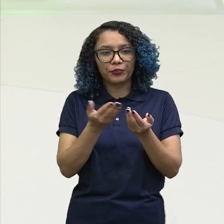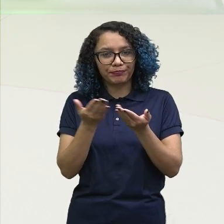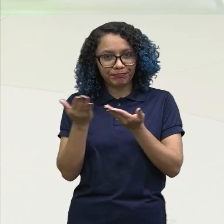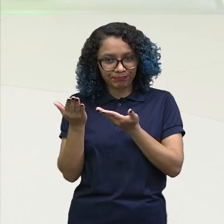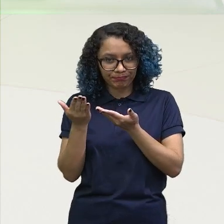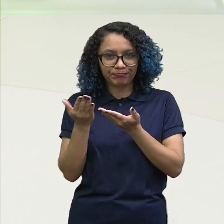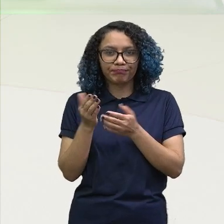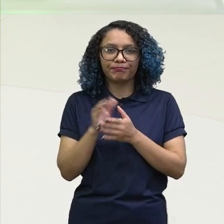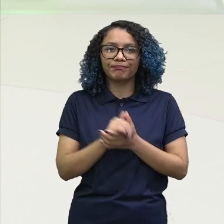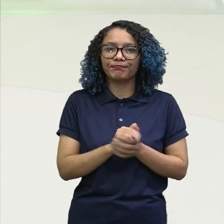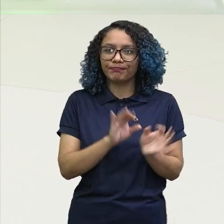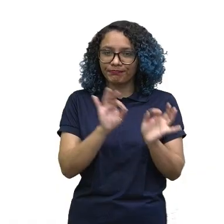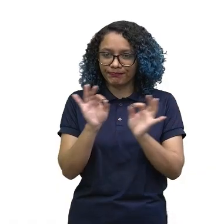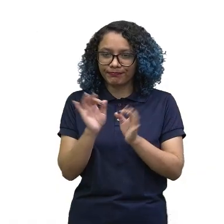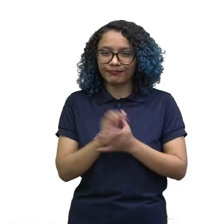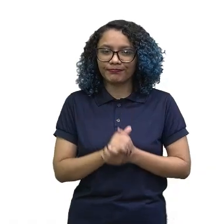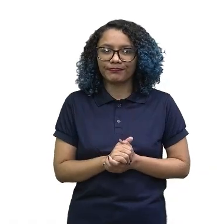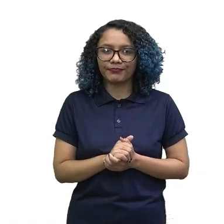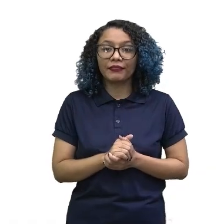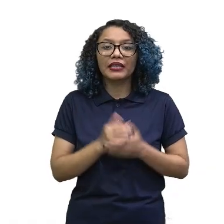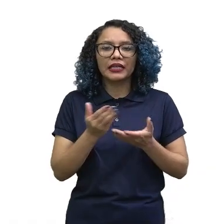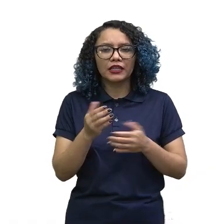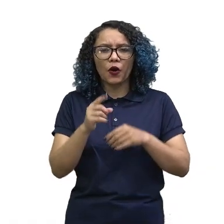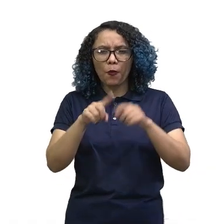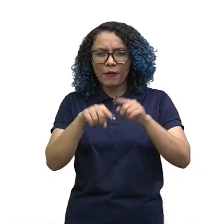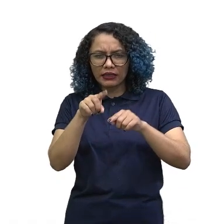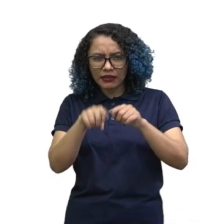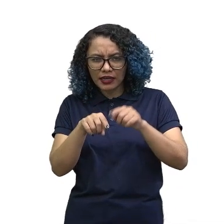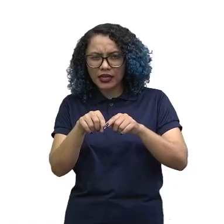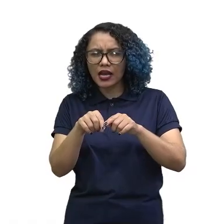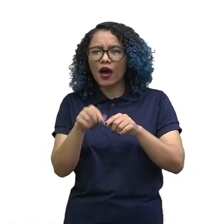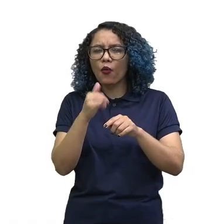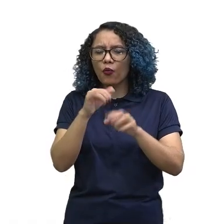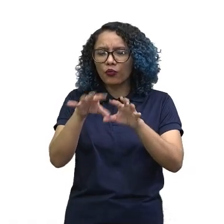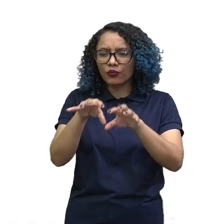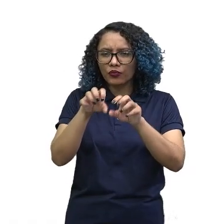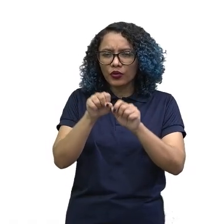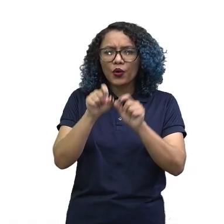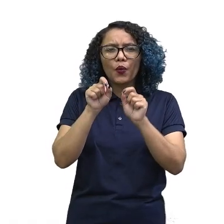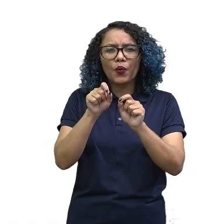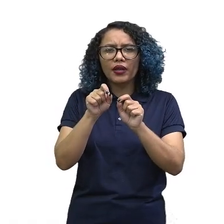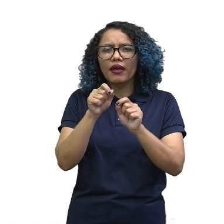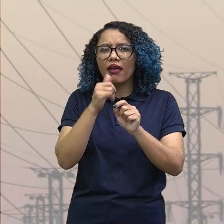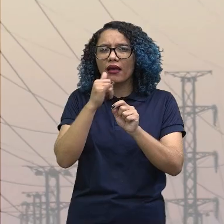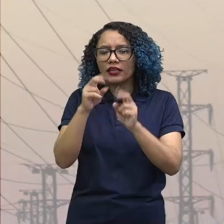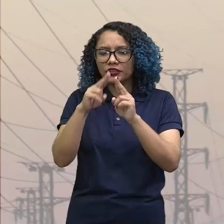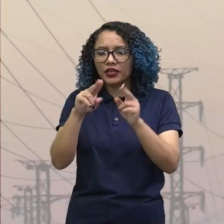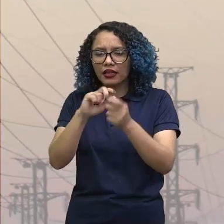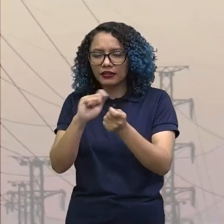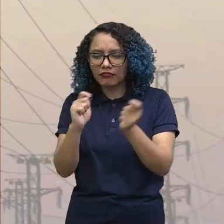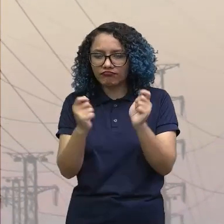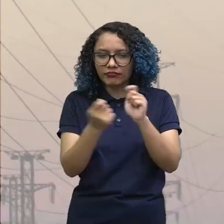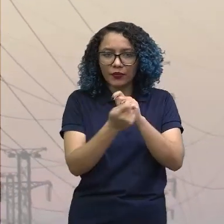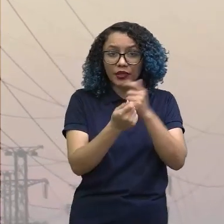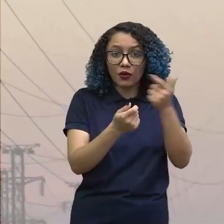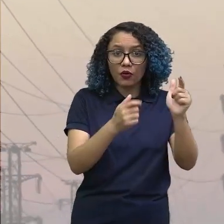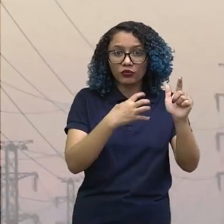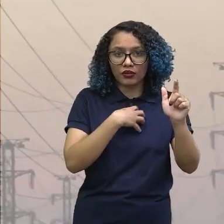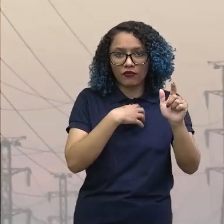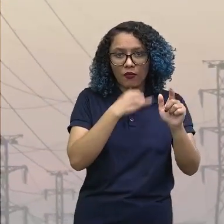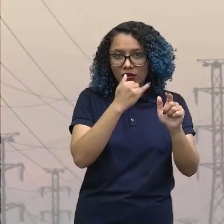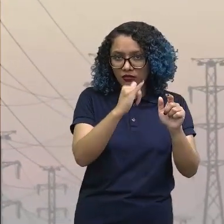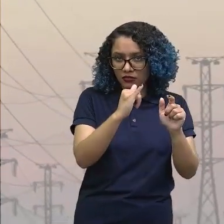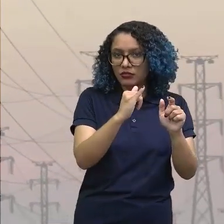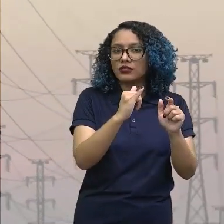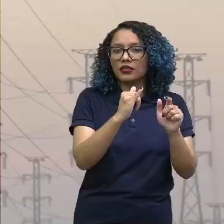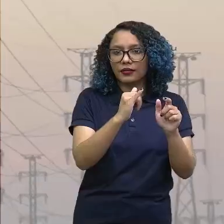lá assistir? Receptores elétricos são dispositivos que convertem energia elétrica em uma outra forma de